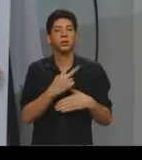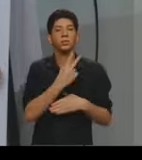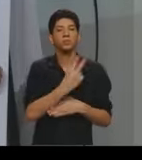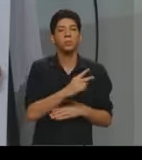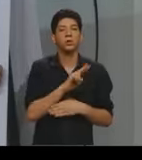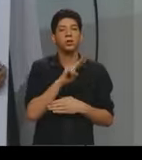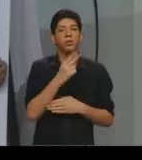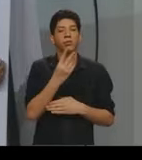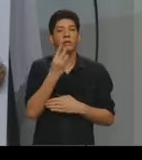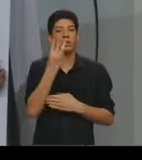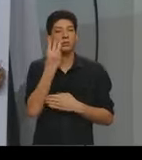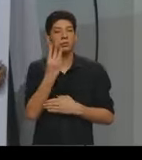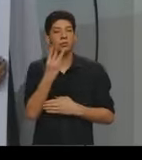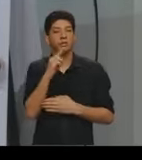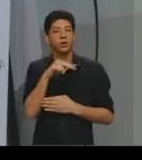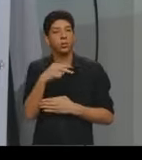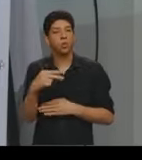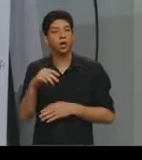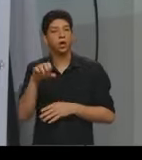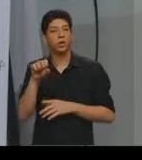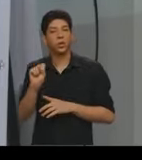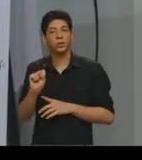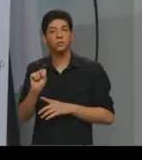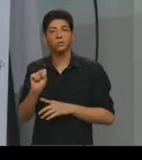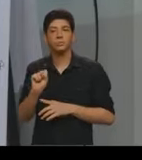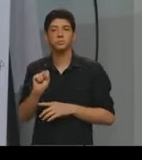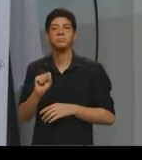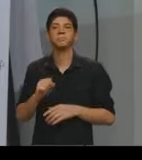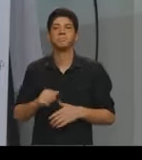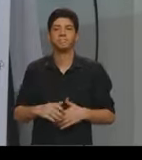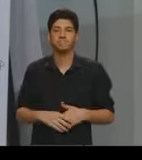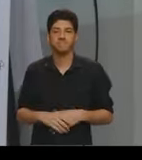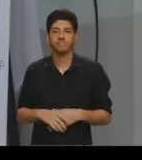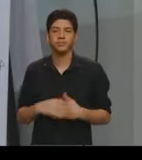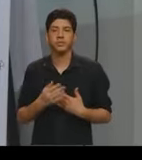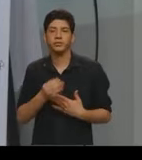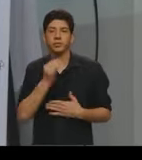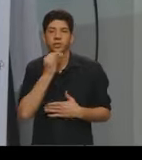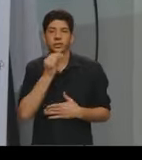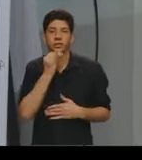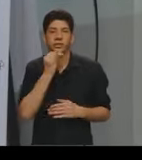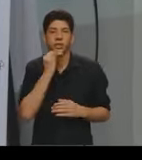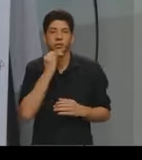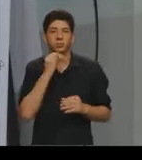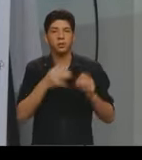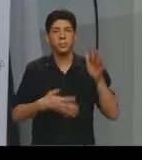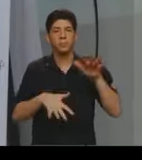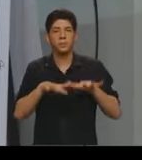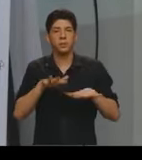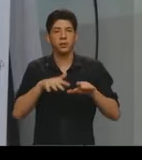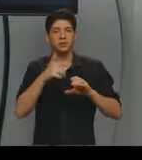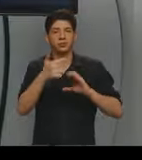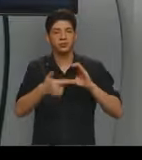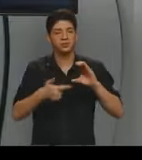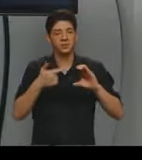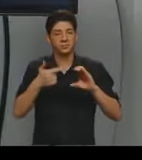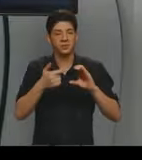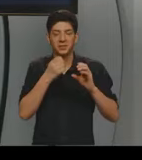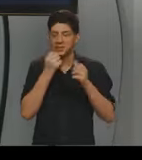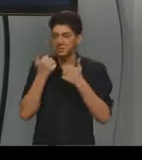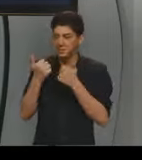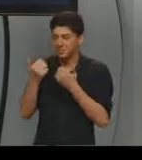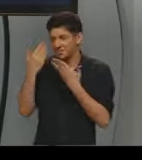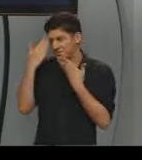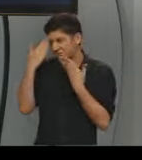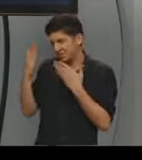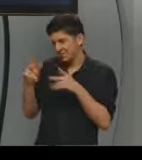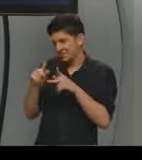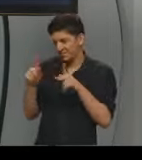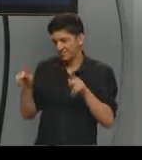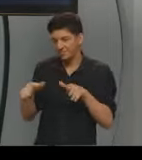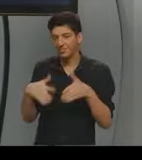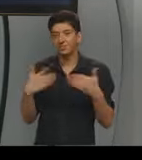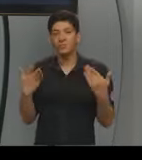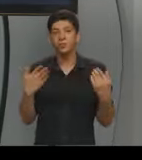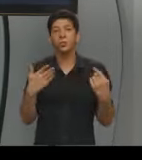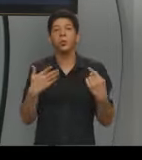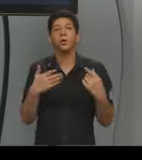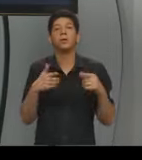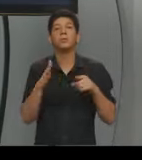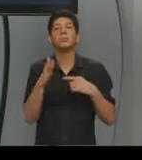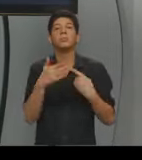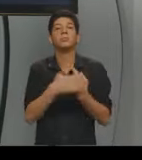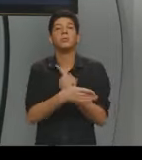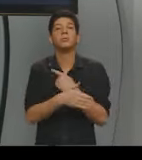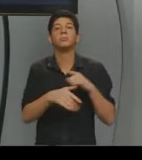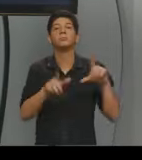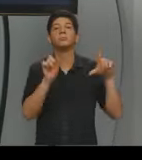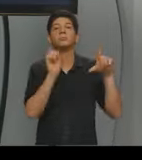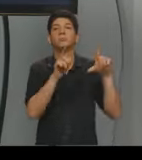mesma coisa que 8. Então, aí está um exemplo de uma média geométrica. Muito obrigada, professor. Agora, a nossa próxima